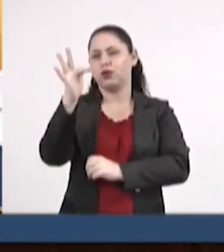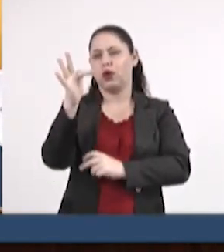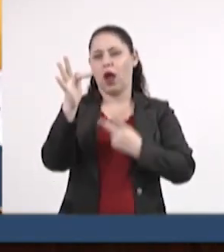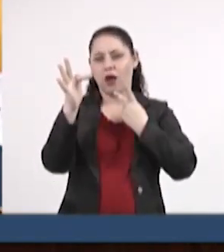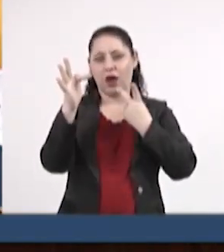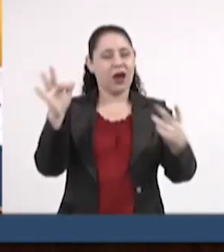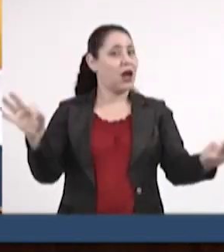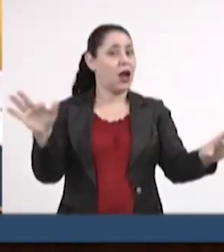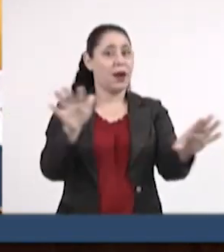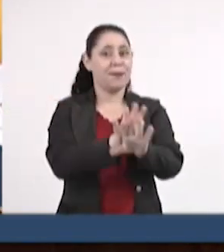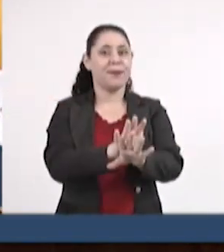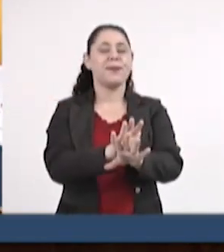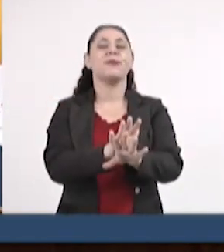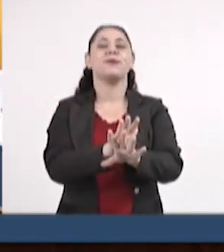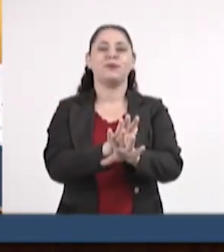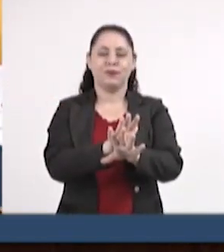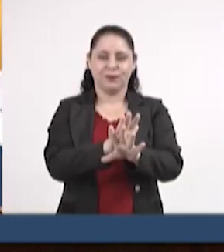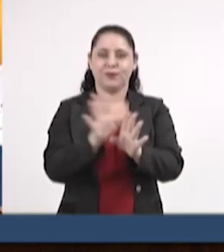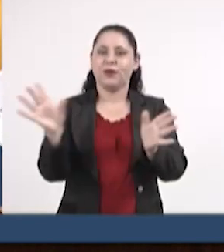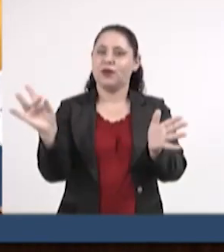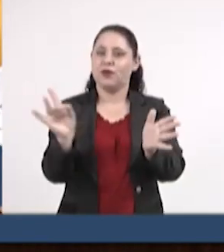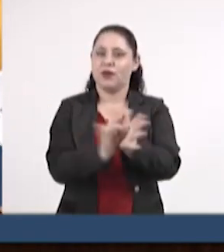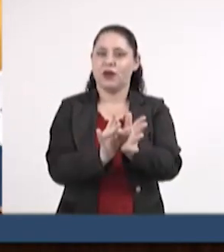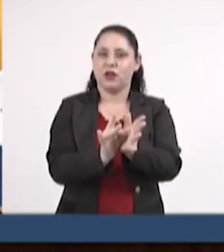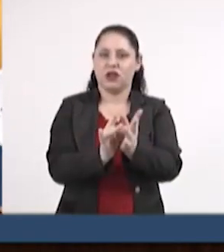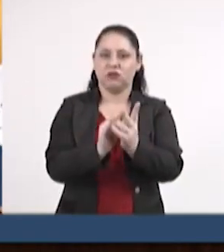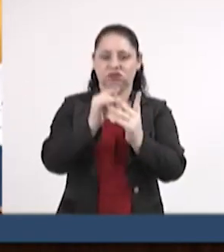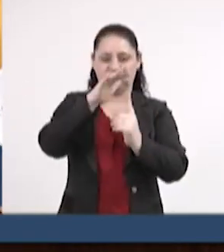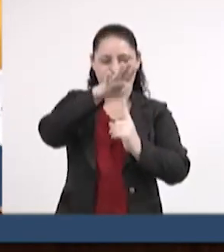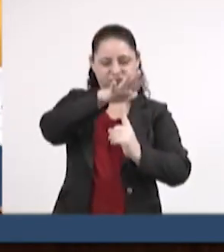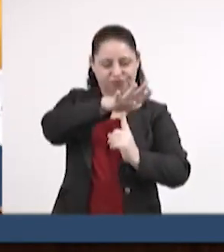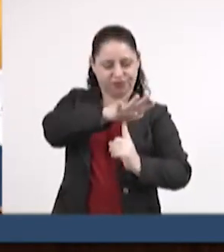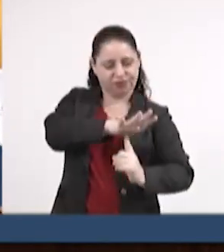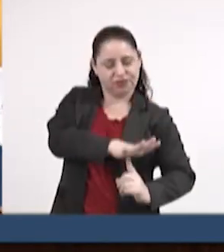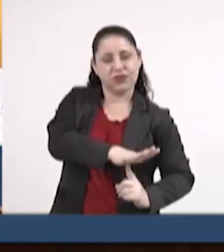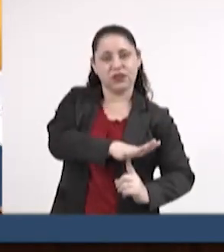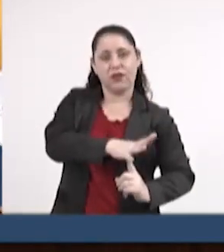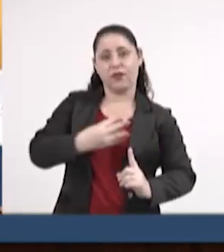dizer: acabamos com a realidade da opressão que